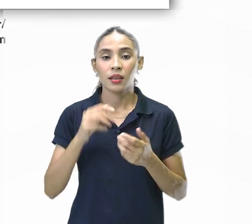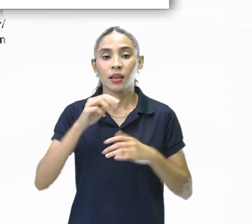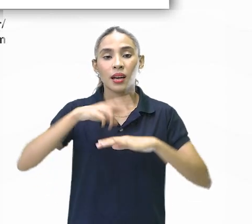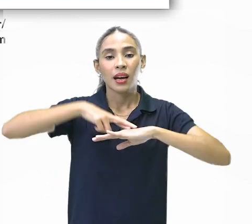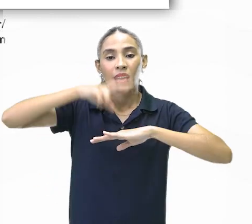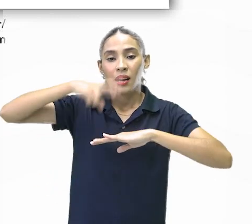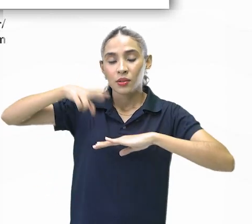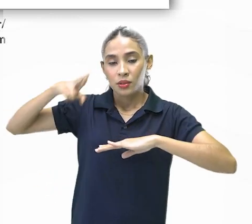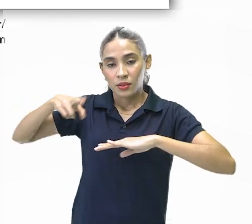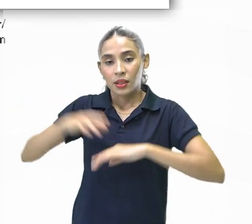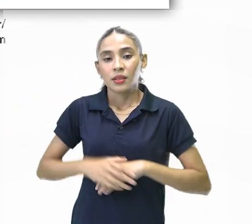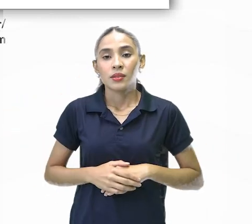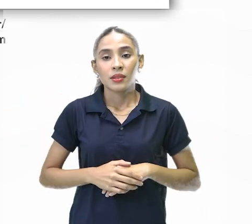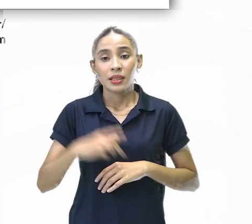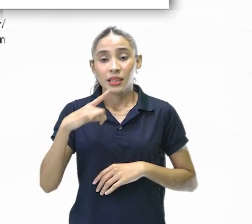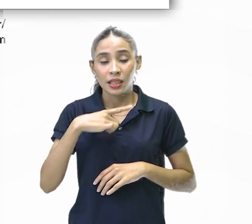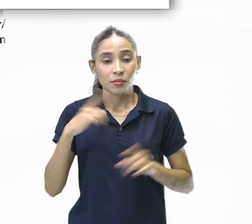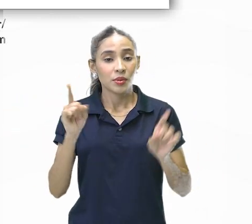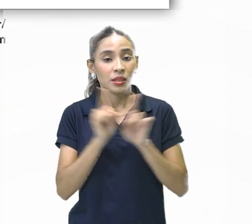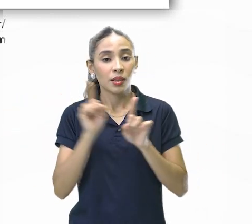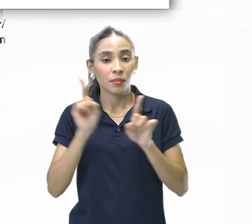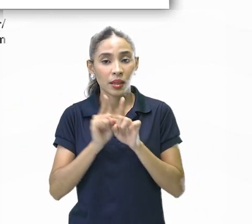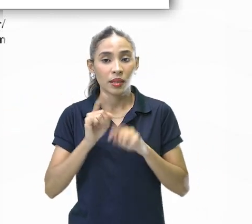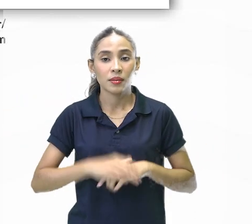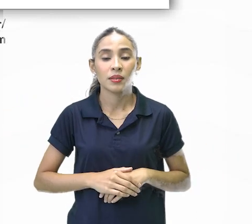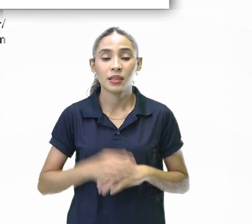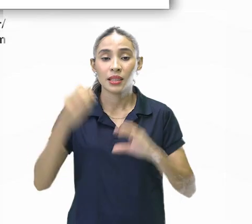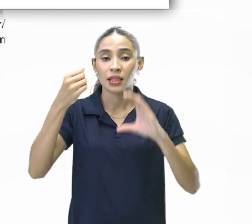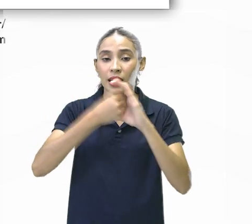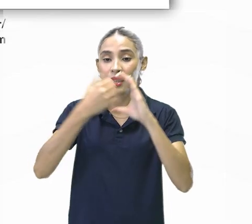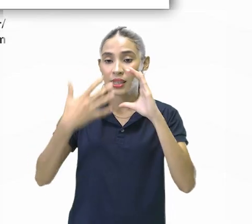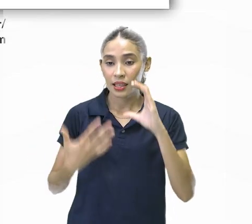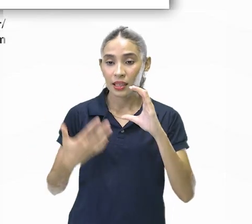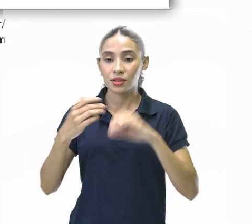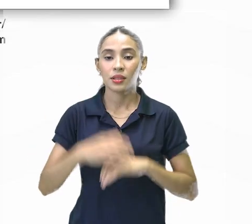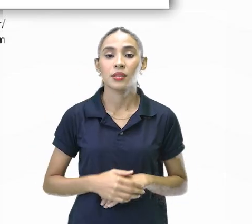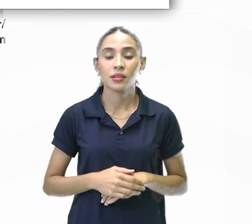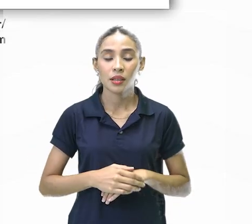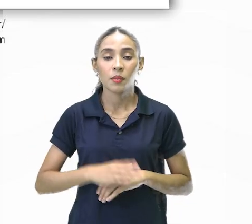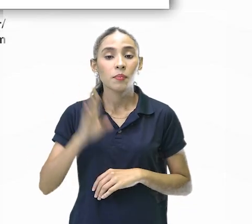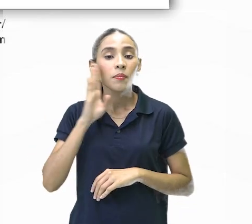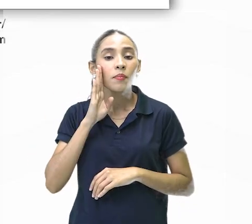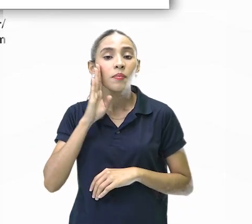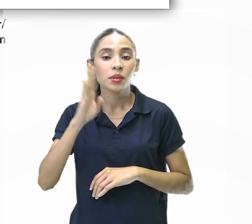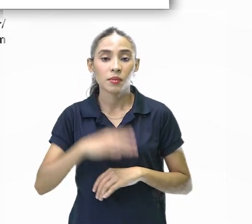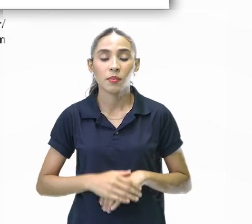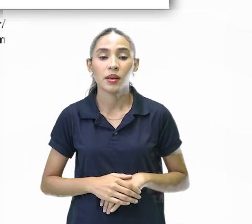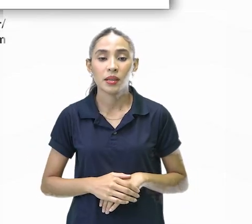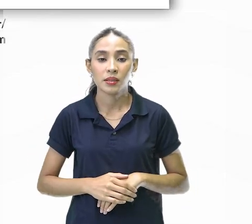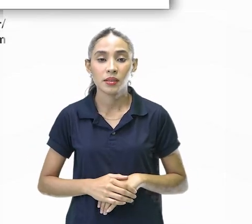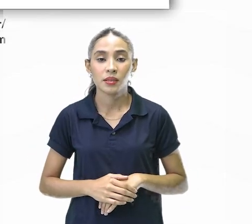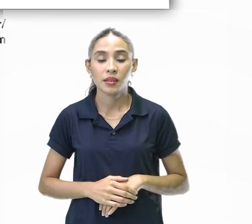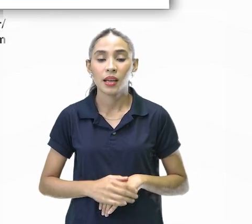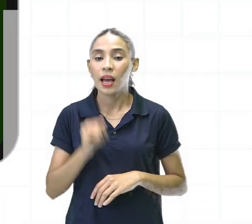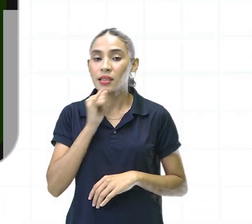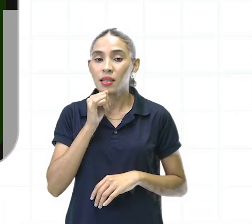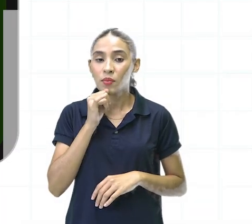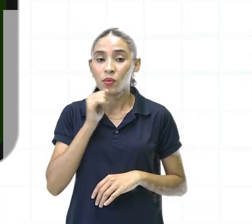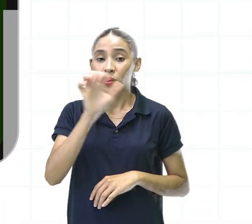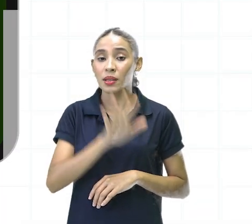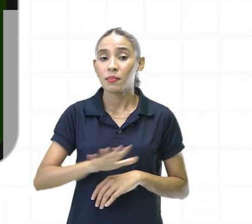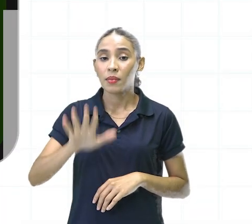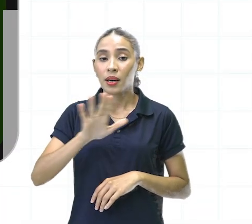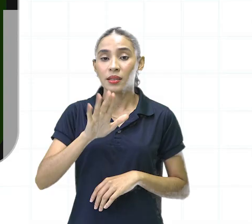a radioatividade, nós temos as suas características, principalmente, vejam, quando eu tenho um